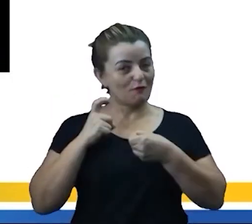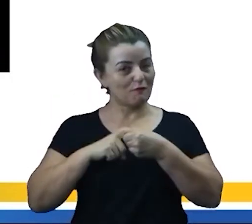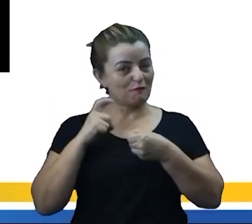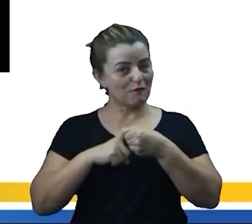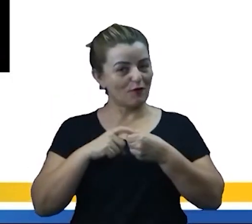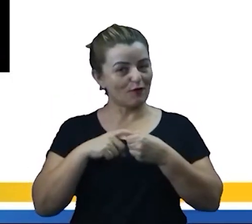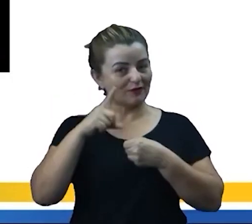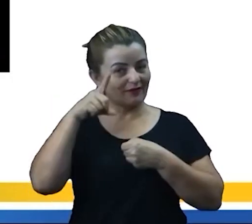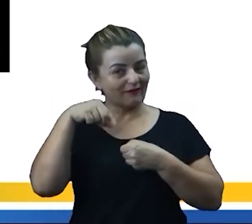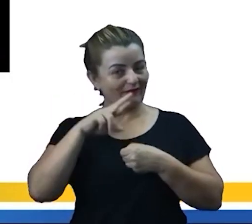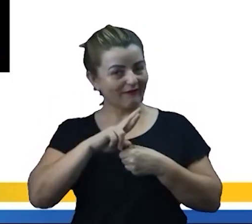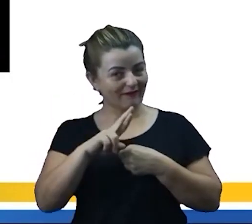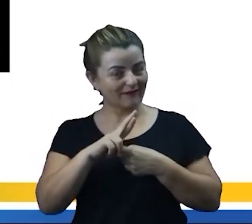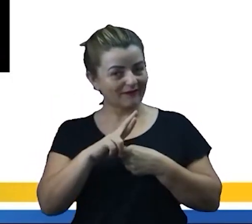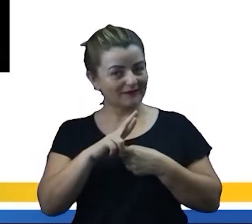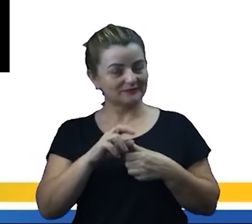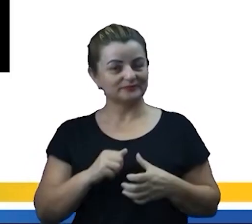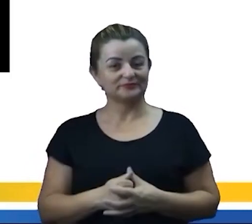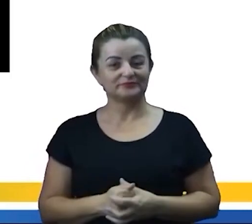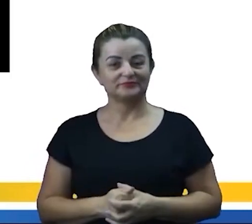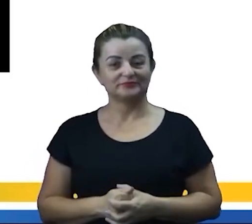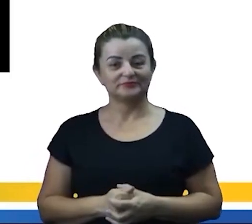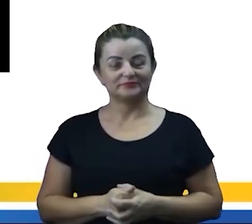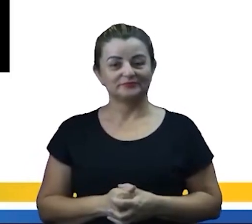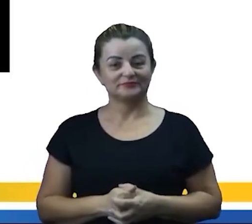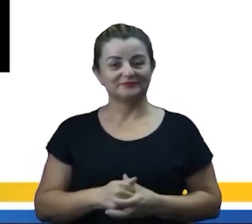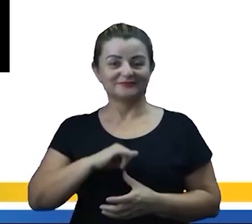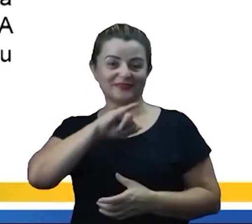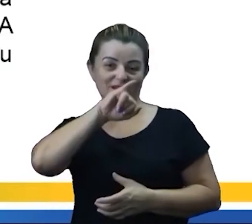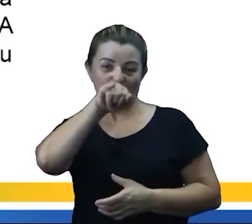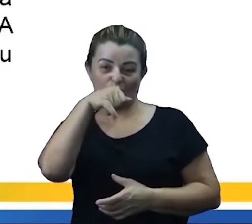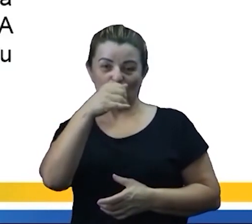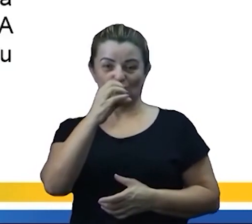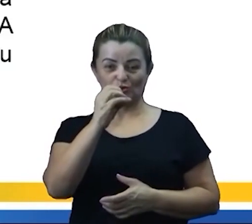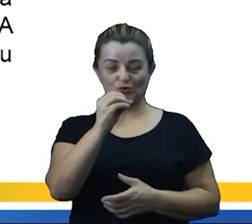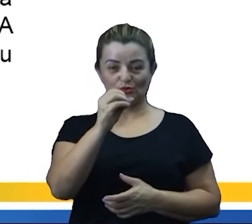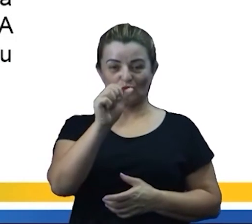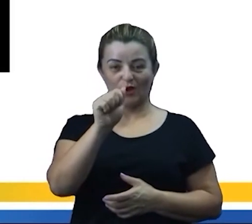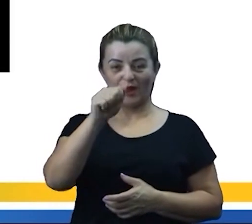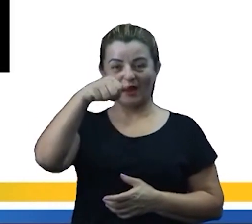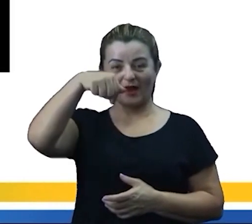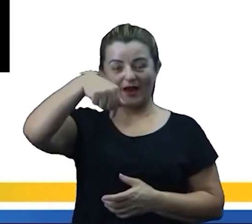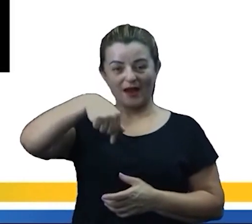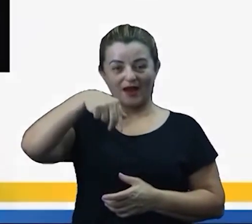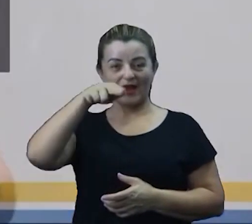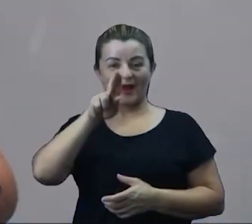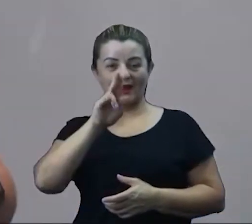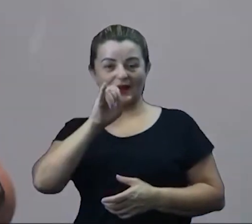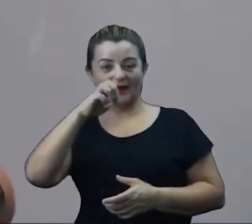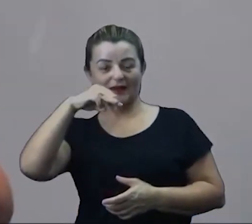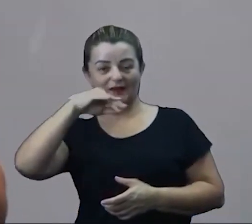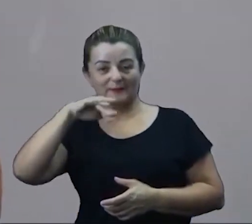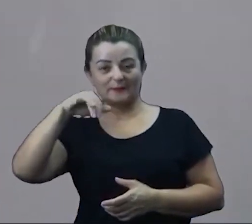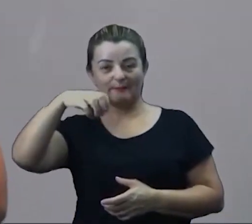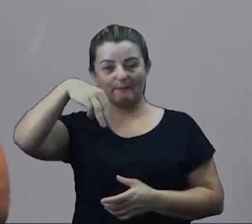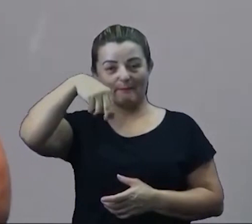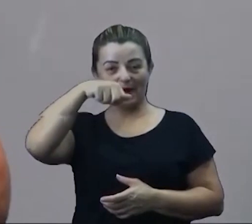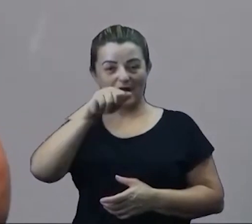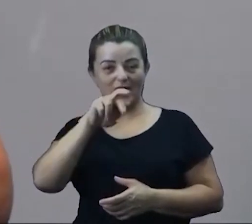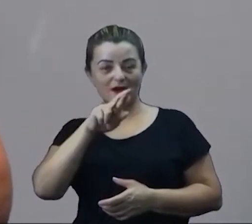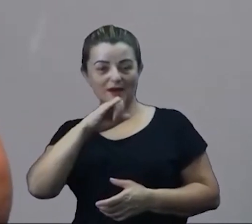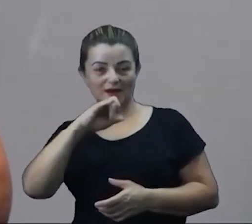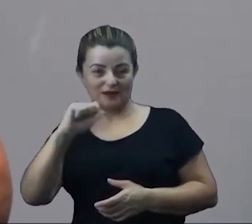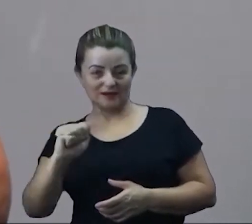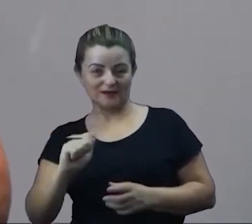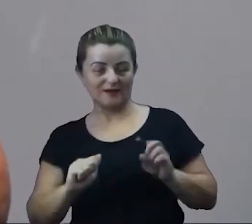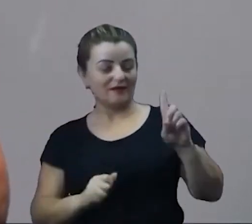porque a resposta é... Joaquim Maria Machado de Assis, gente, letra D, tá bom? E aí na letra D nós